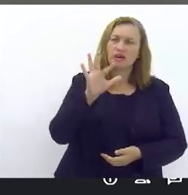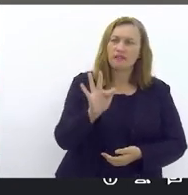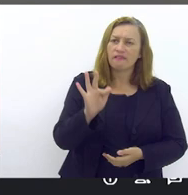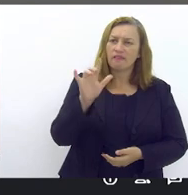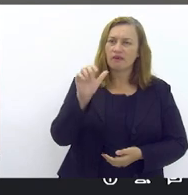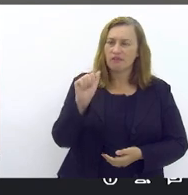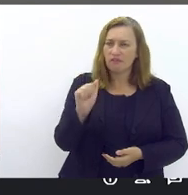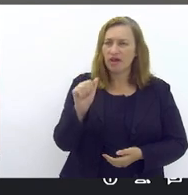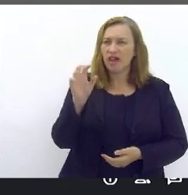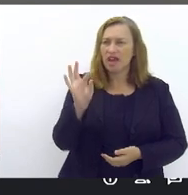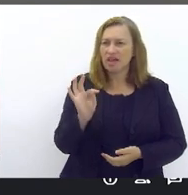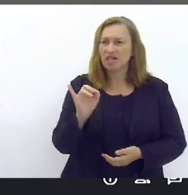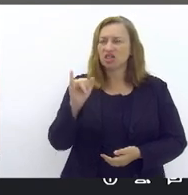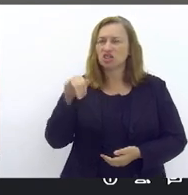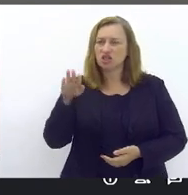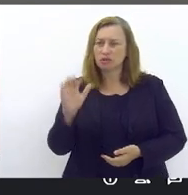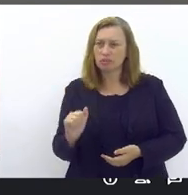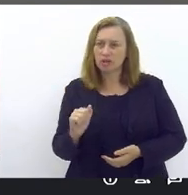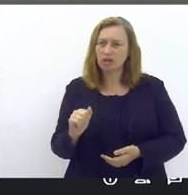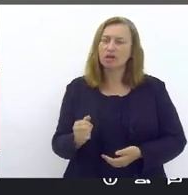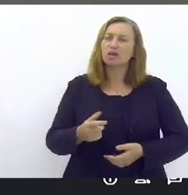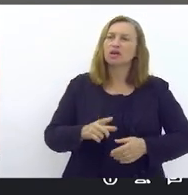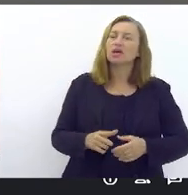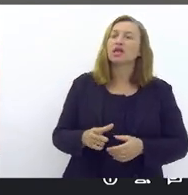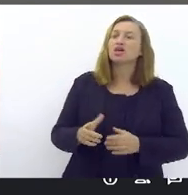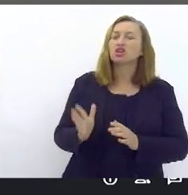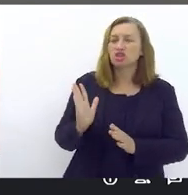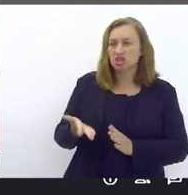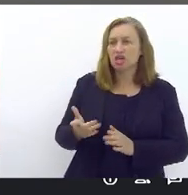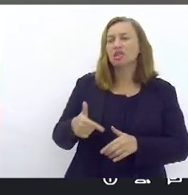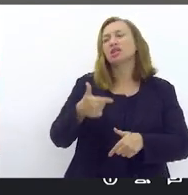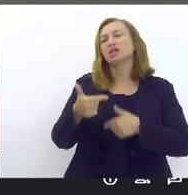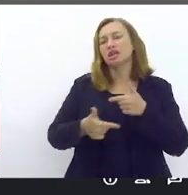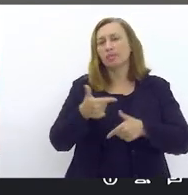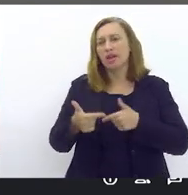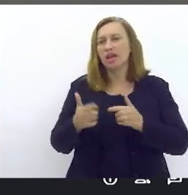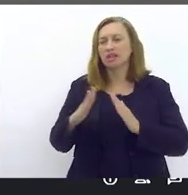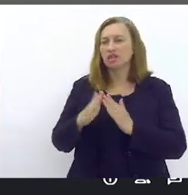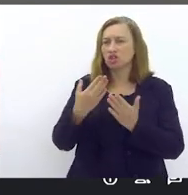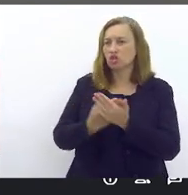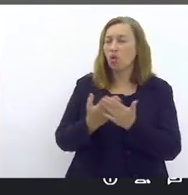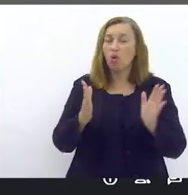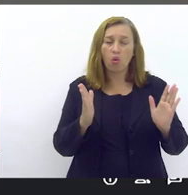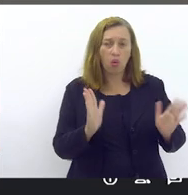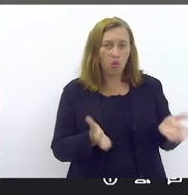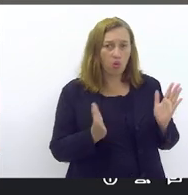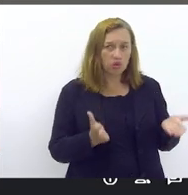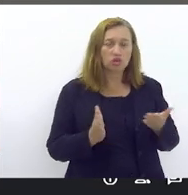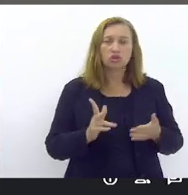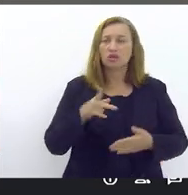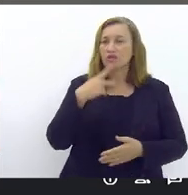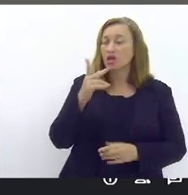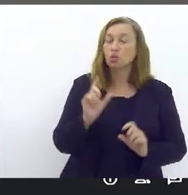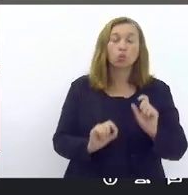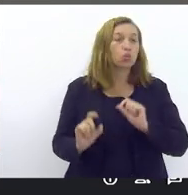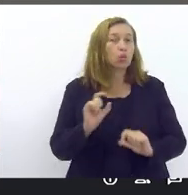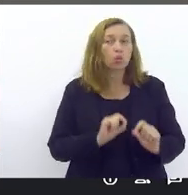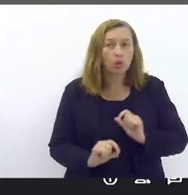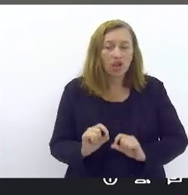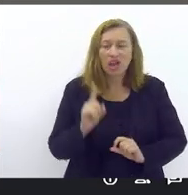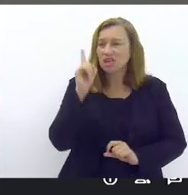que era uma funcionária de escola. Hoje, o que nós estamos colocando é